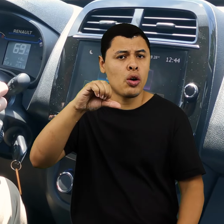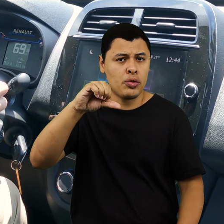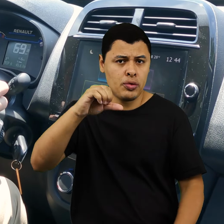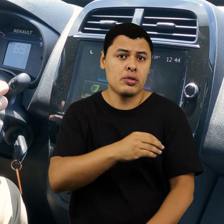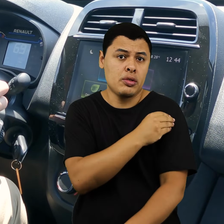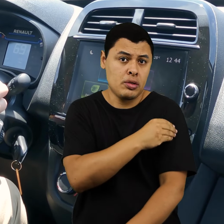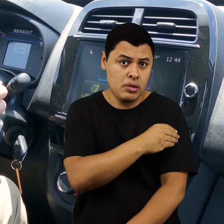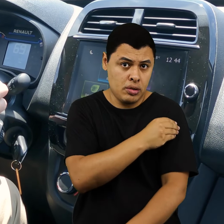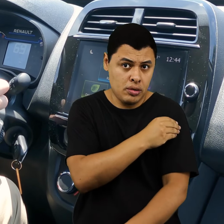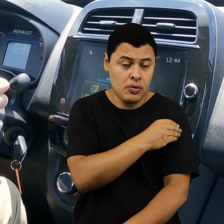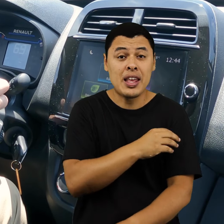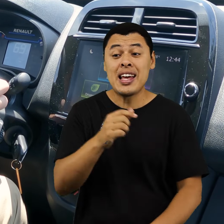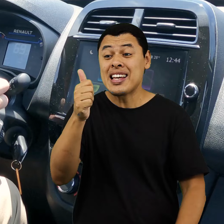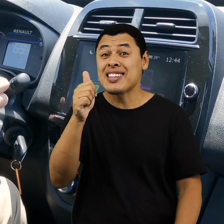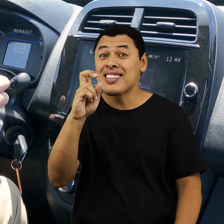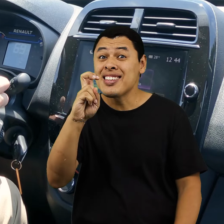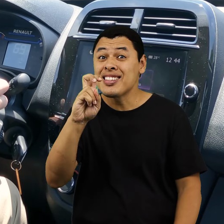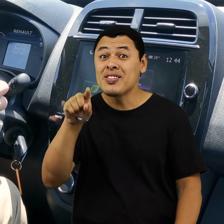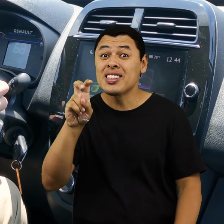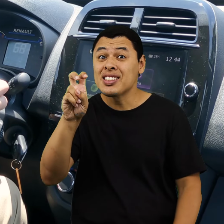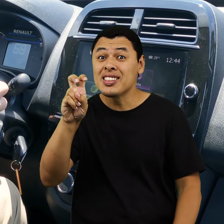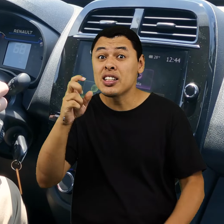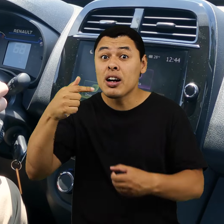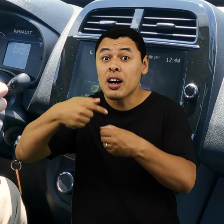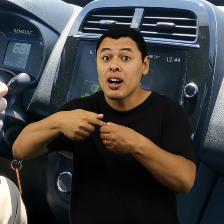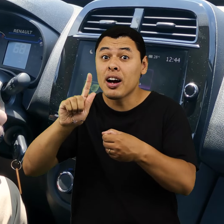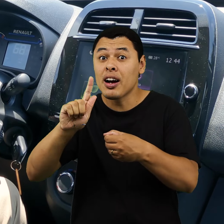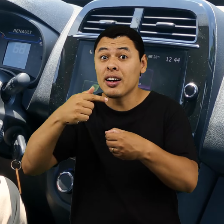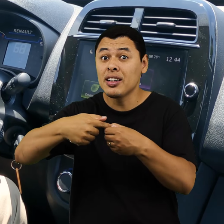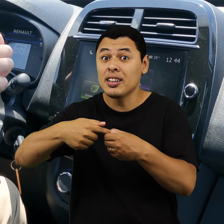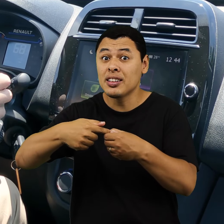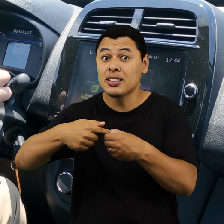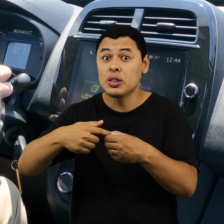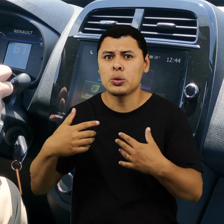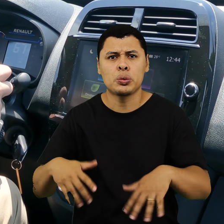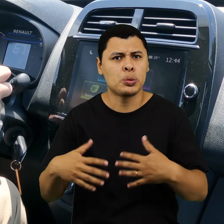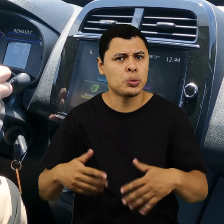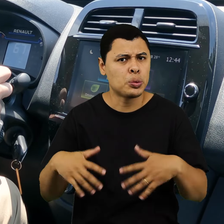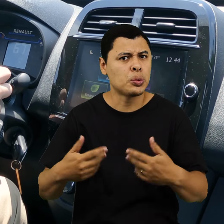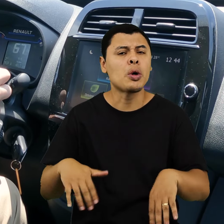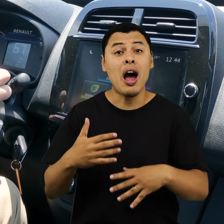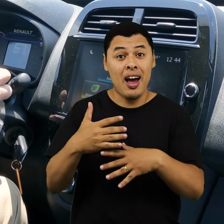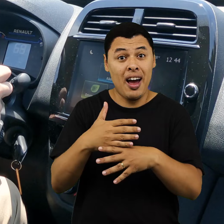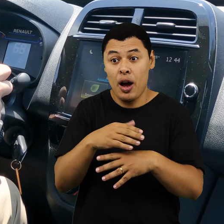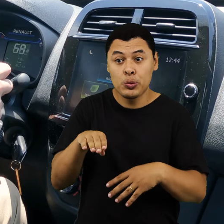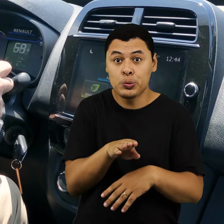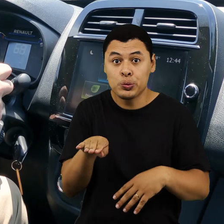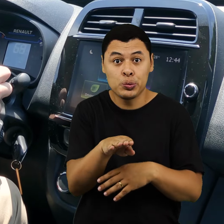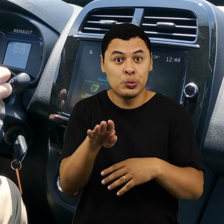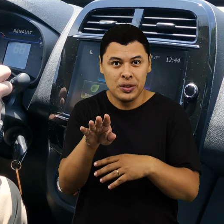etanol e 15,5 com gasolina. Então aliás, em ciclo urbano com gasolina, ele é o carro